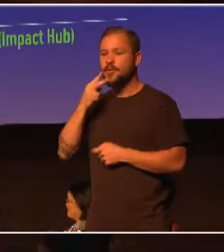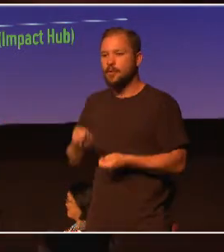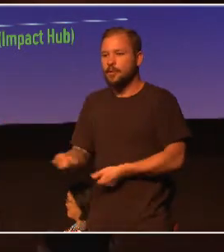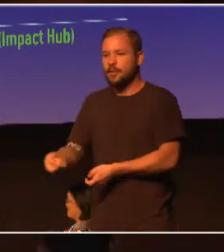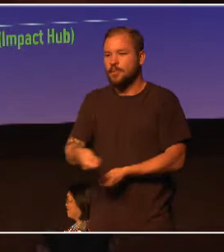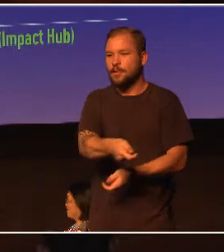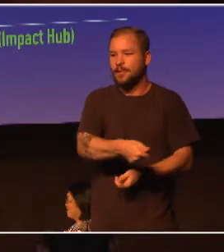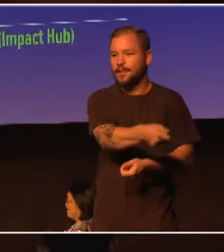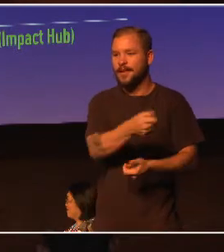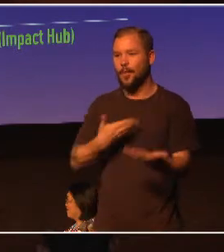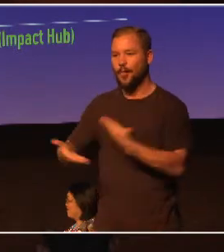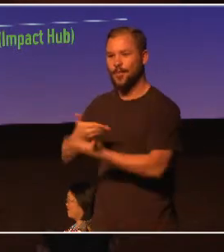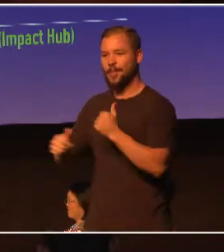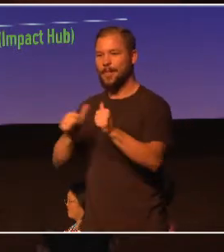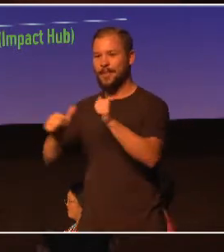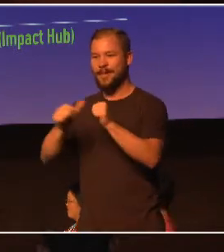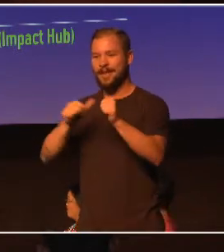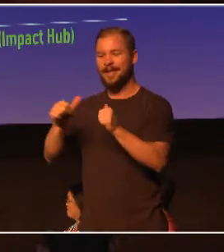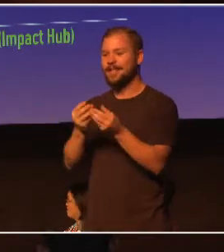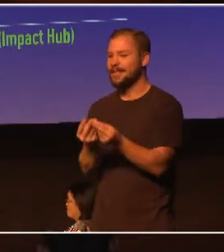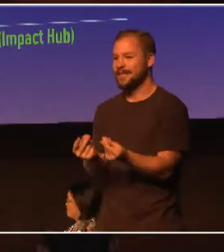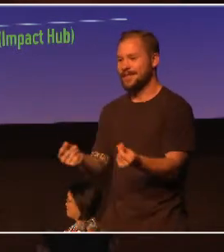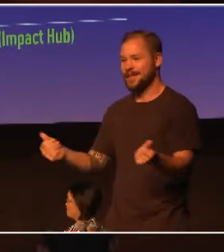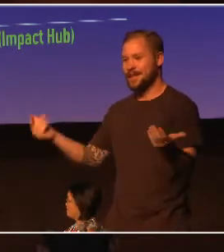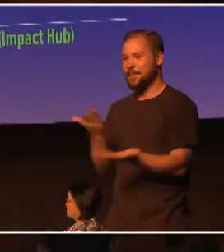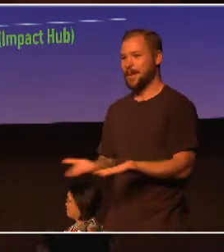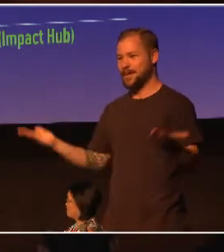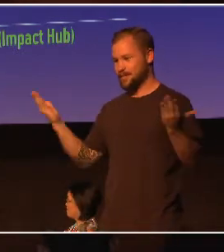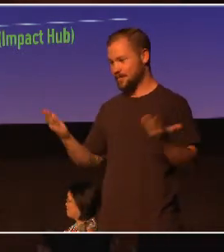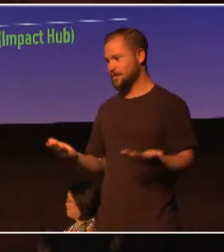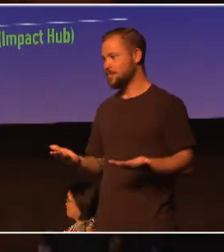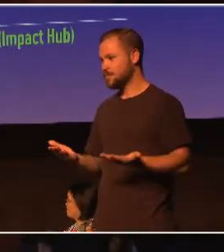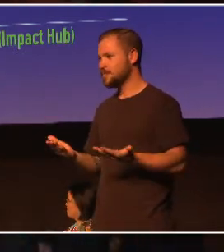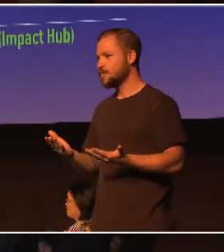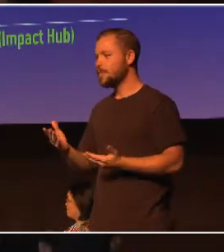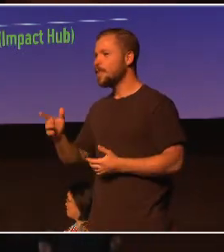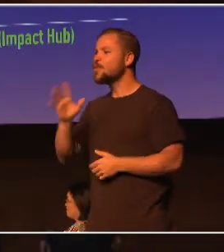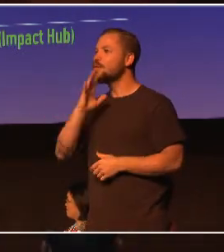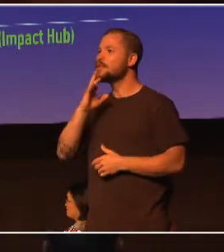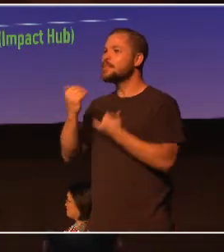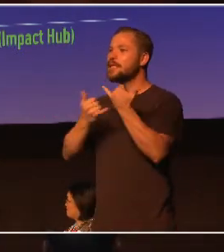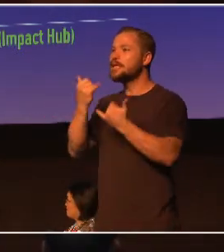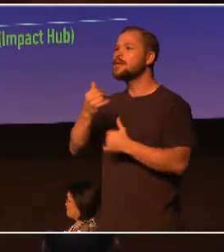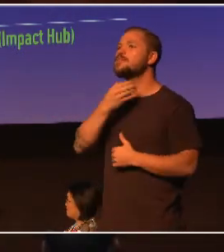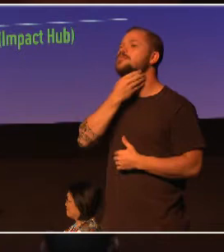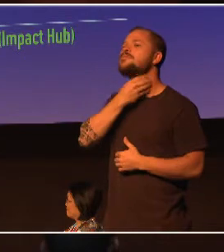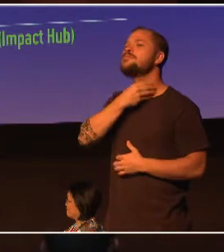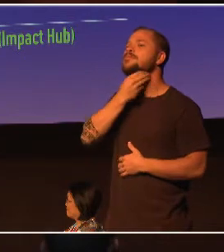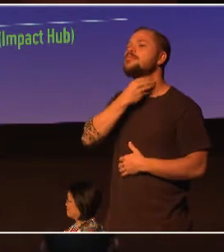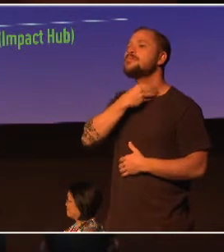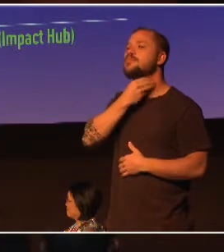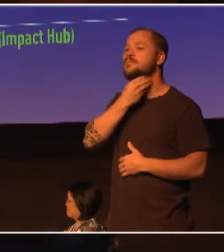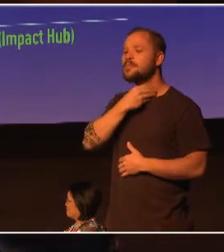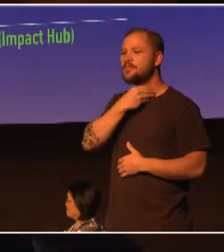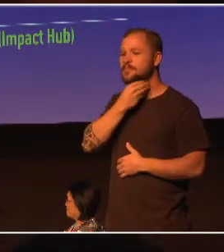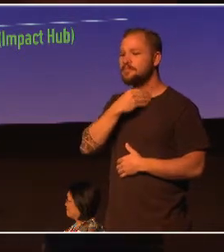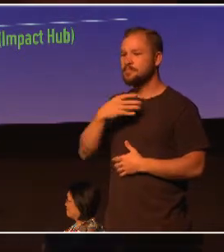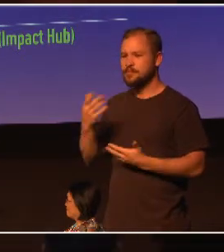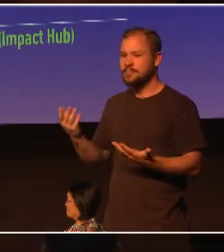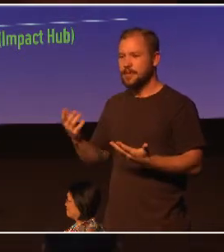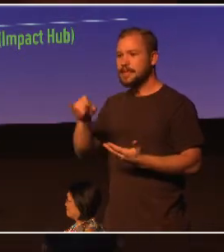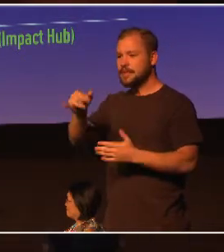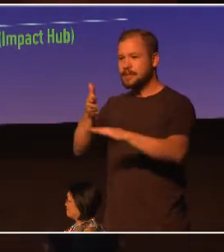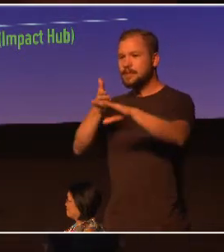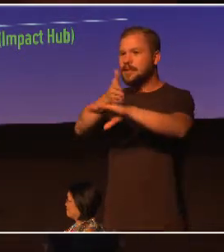E outra coisa é o teste do pescoço, né, gente? Quem aqui conhece o teste do pescoço? Ninguém conhece o teste do pescoço? Bom, então, quando vocês entrarem em um local, num